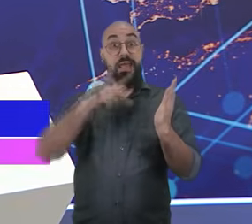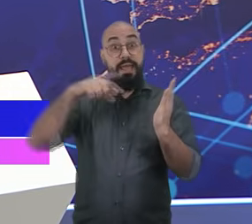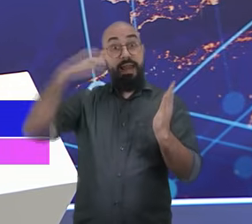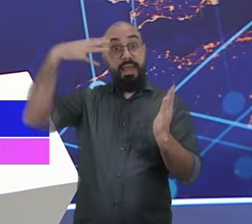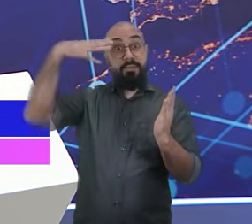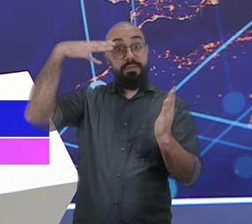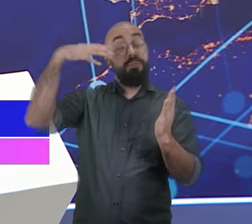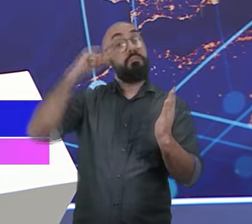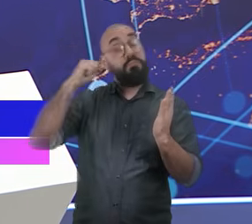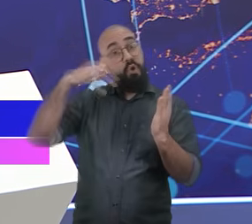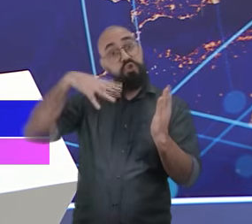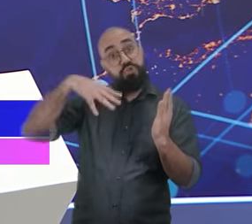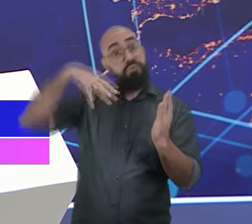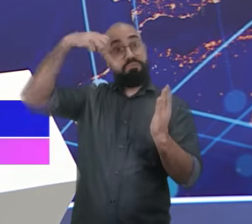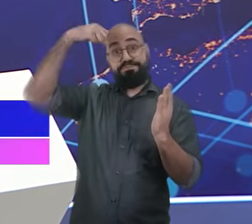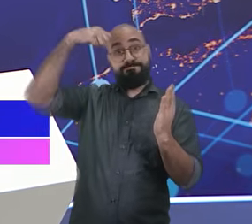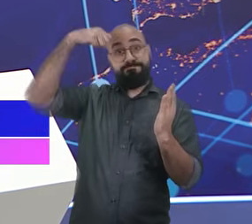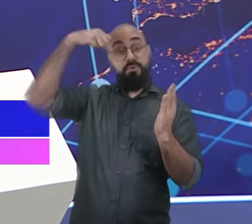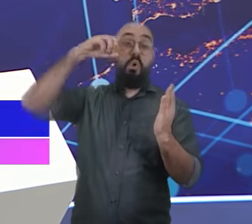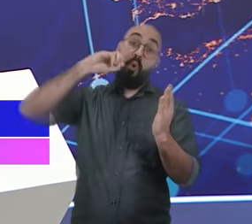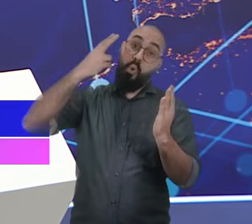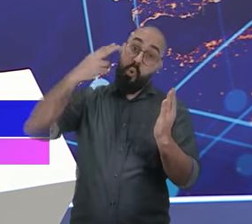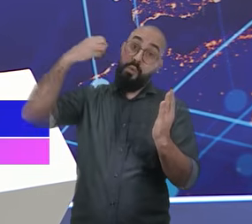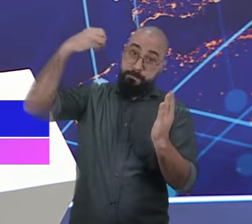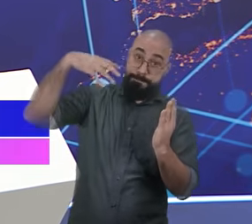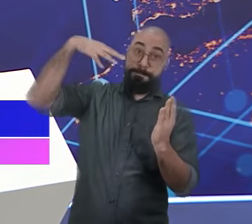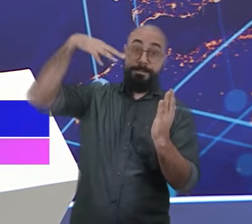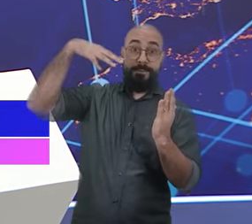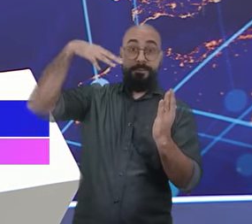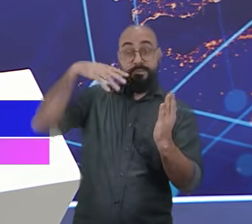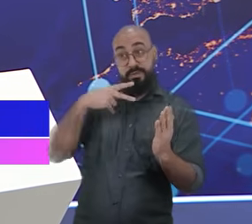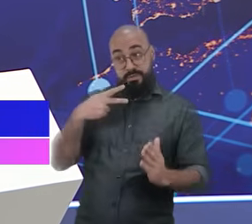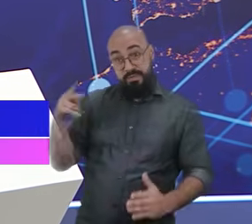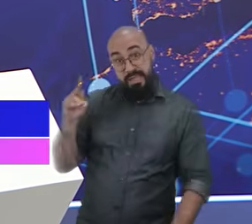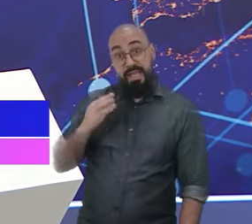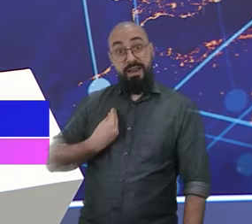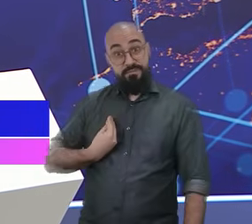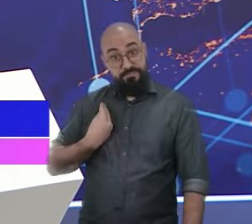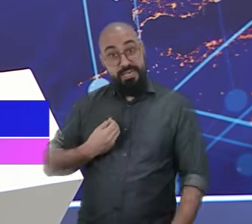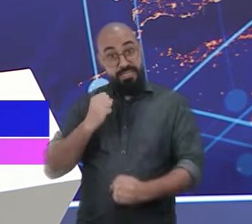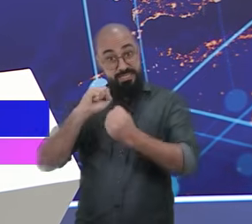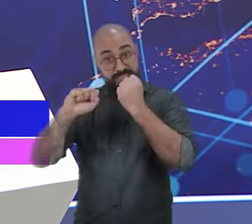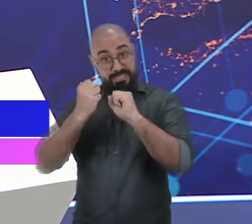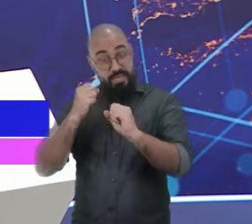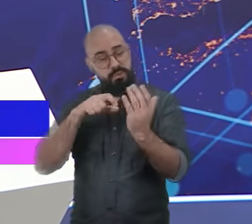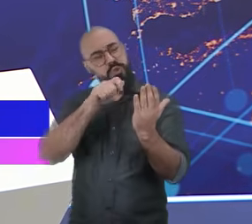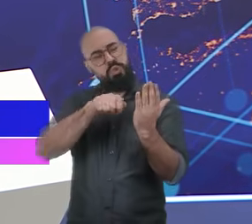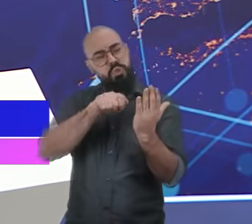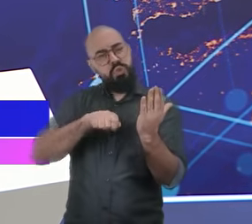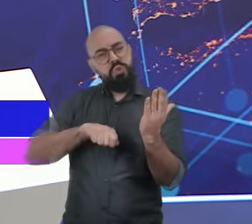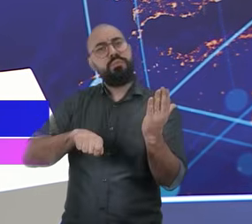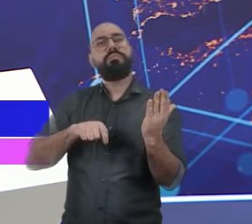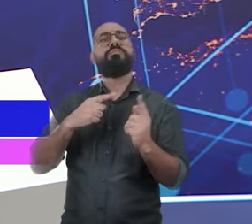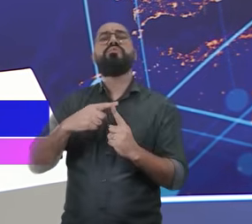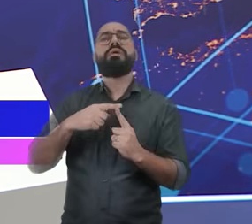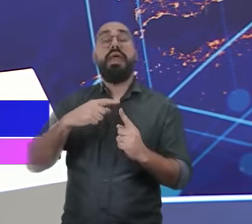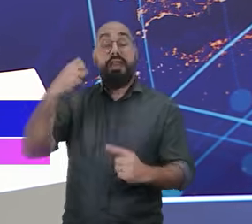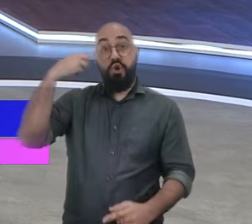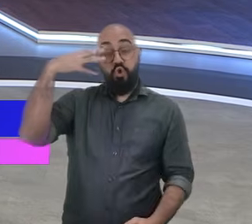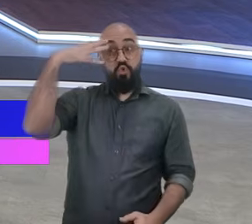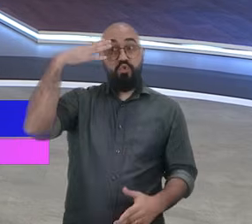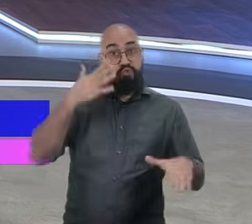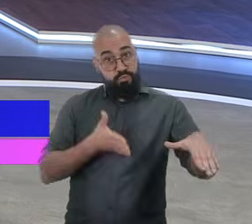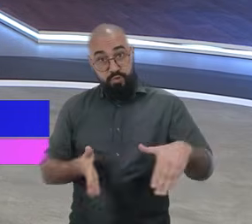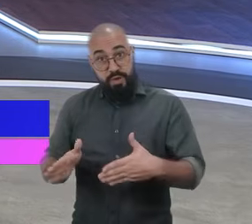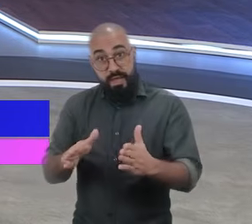ou apagada. Na vida do salmista, era uma lâmpada acesa, porque ela era luz para o caminho.